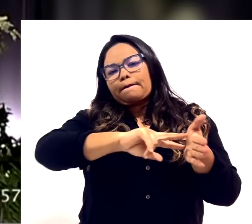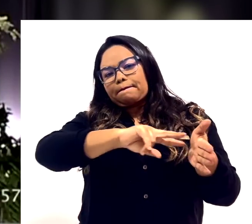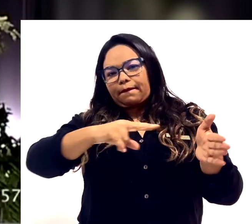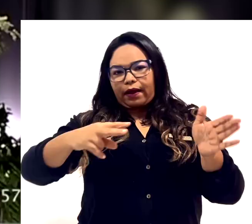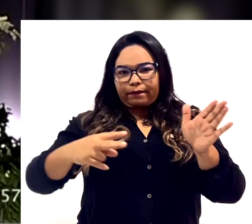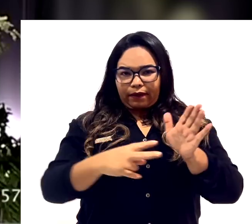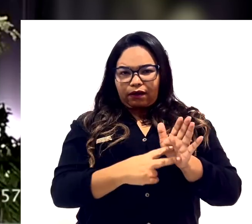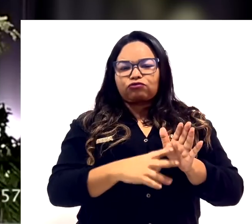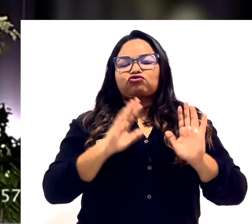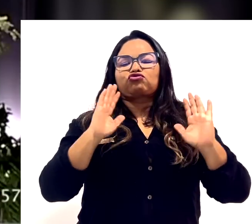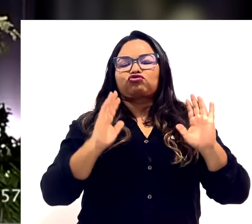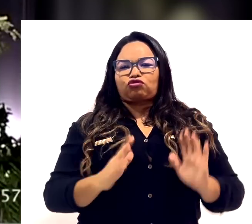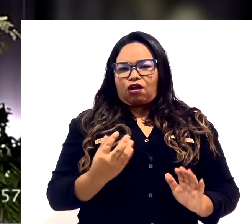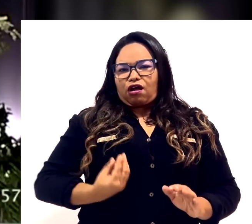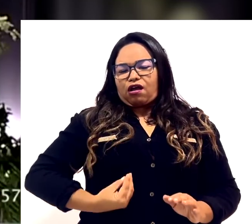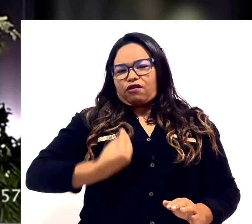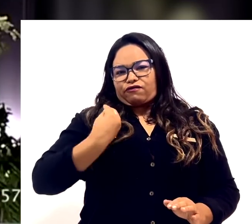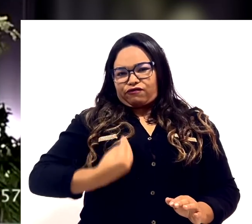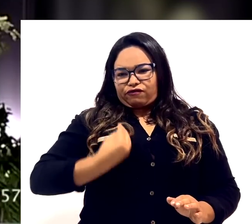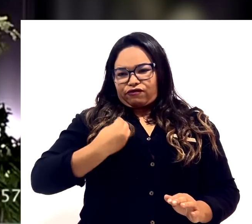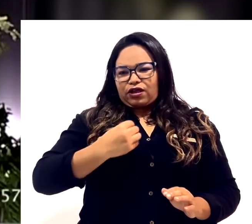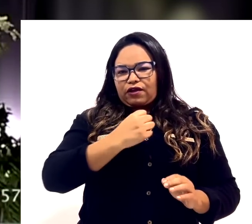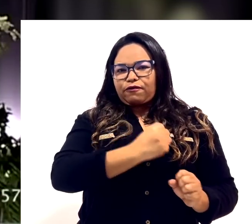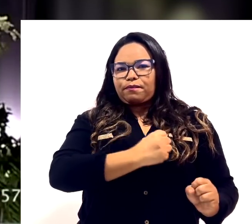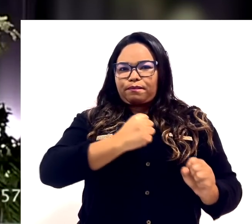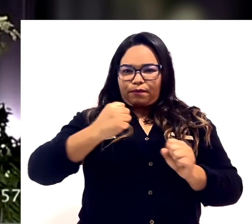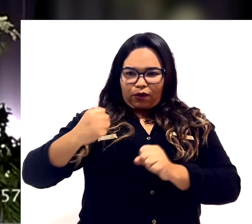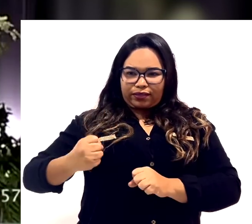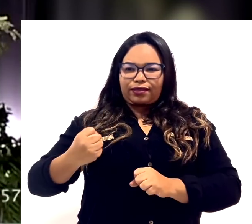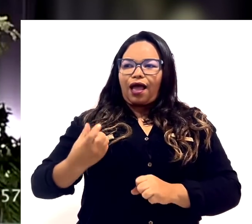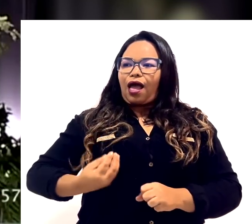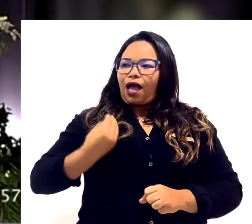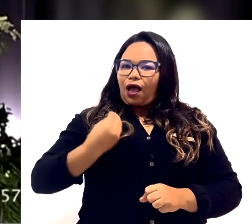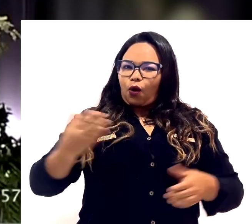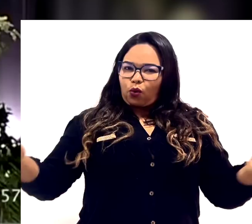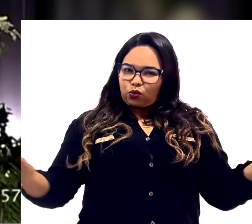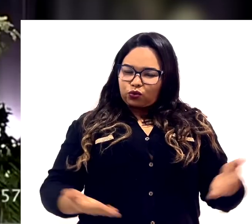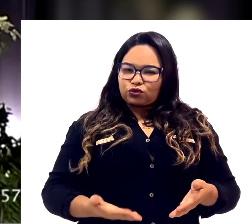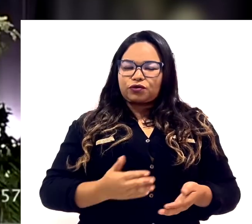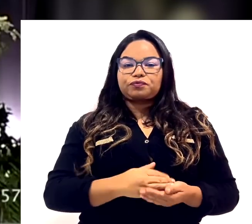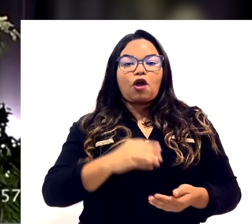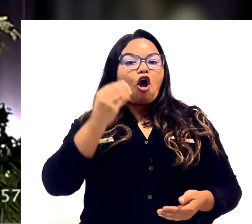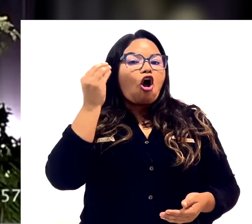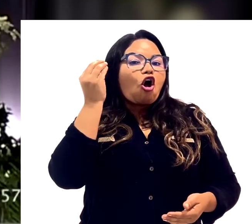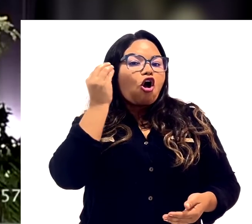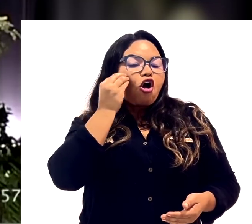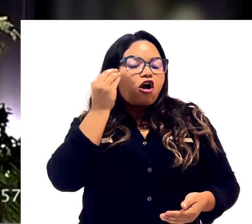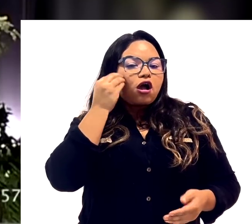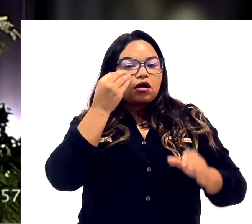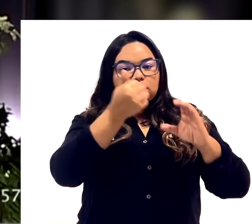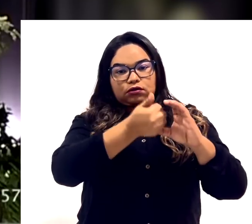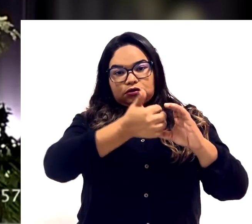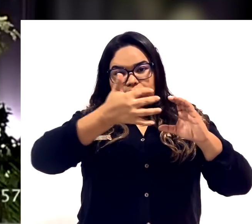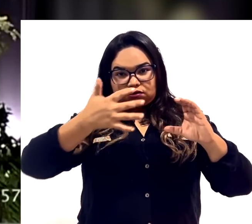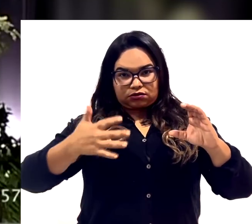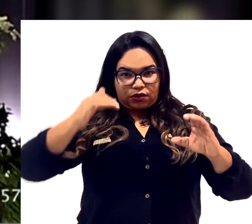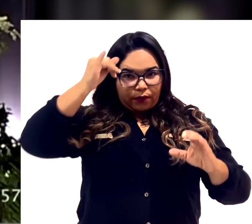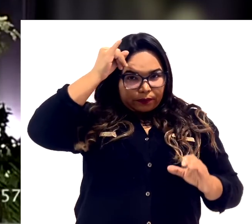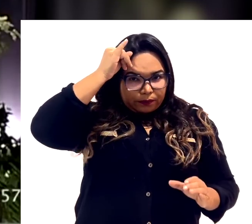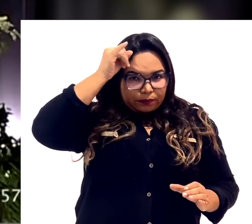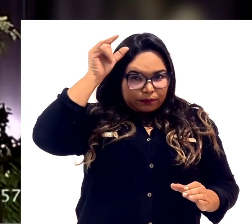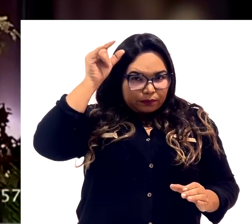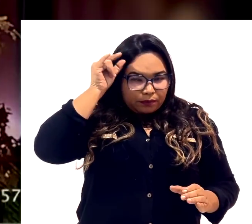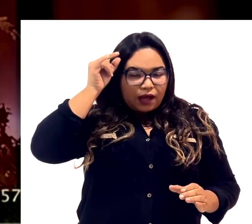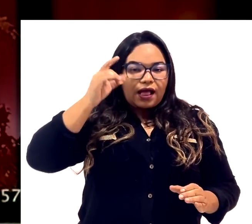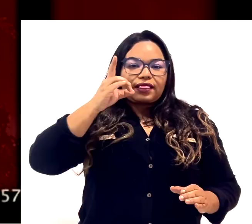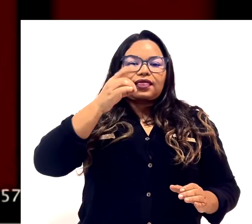Isto significa que ele já se levantou e está entre nós hoje. Vamos dar uma olhada nos atributos que Daniel diz que o chifre pequeno